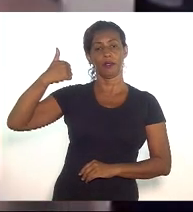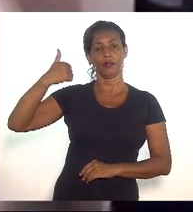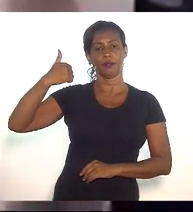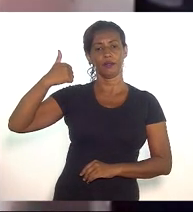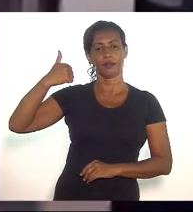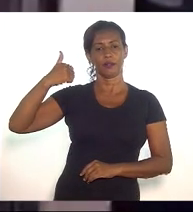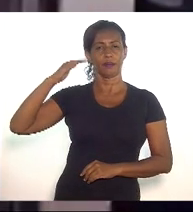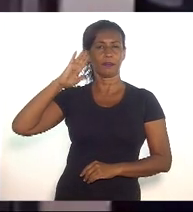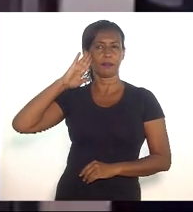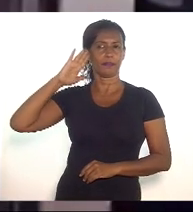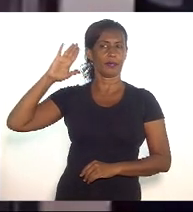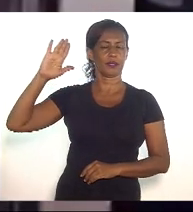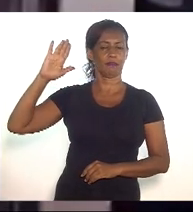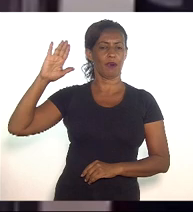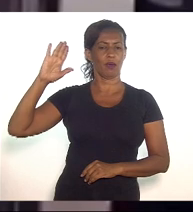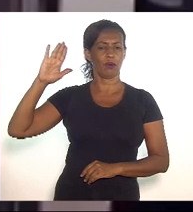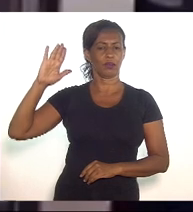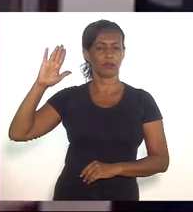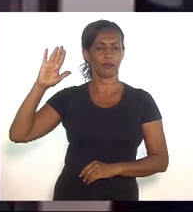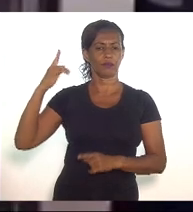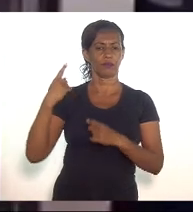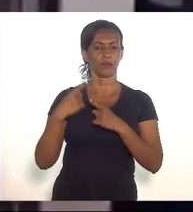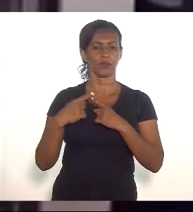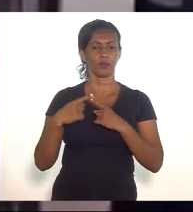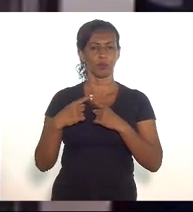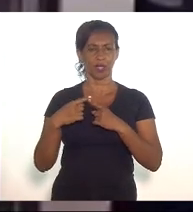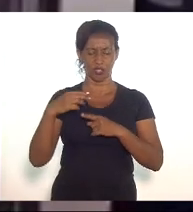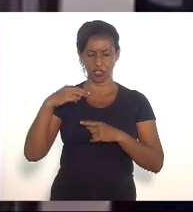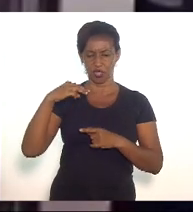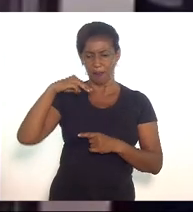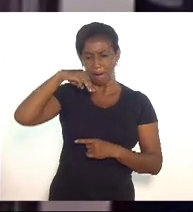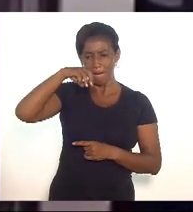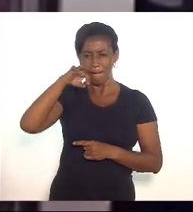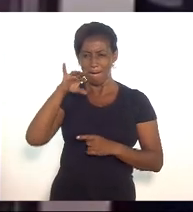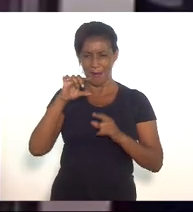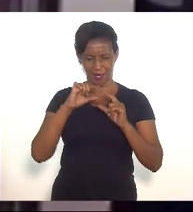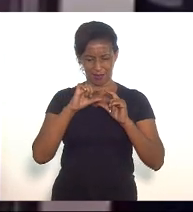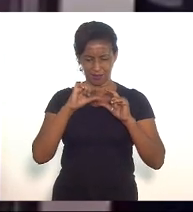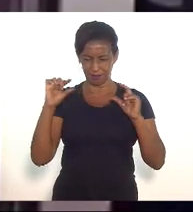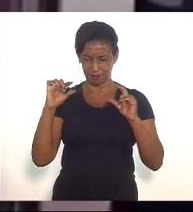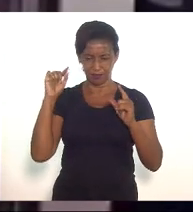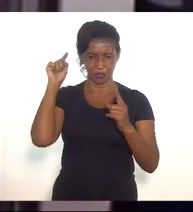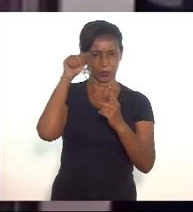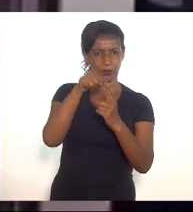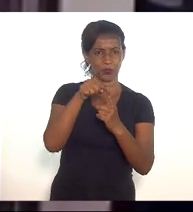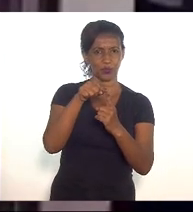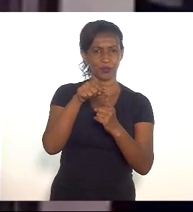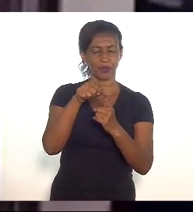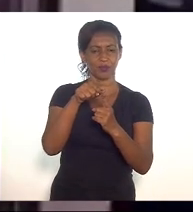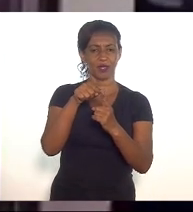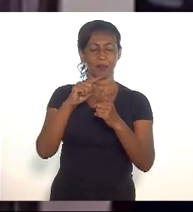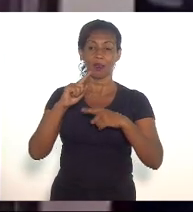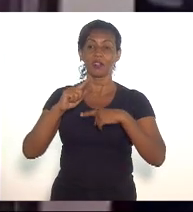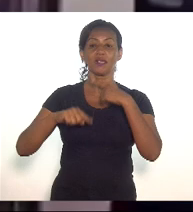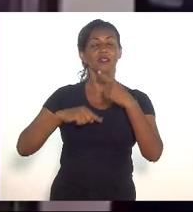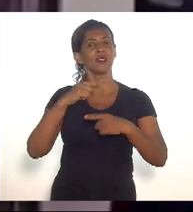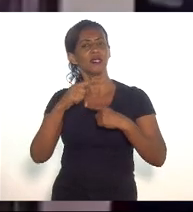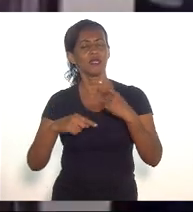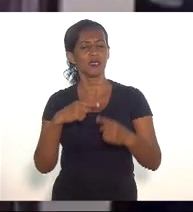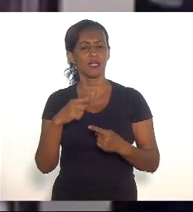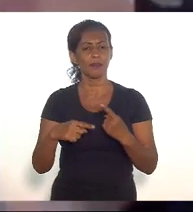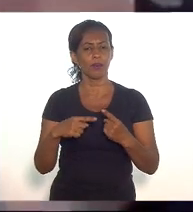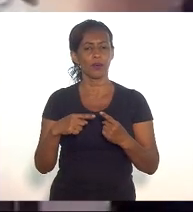as prioridades. Porque a gente define metas, mas também, depois das metas, você